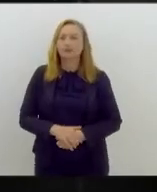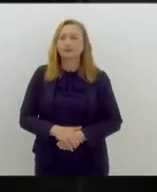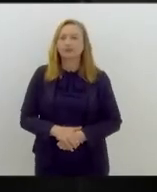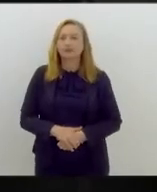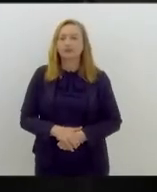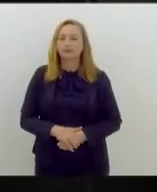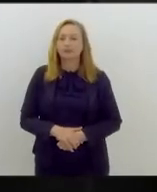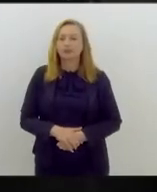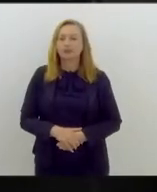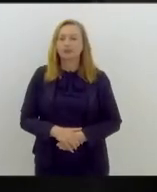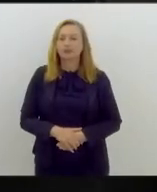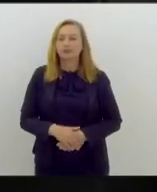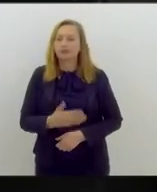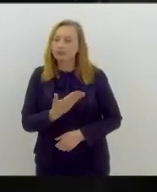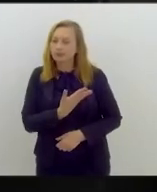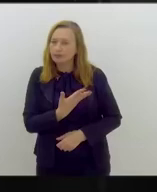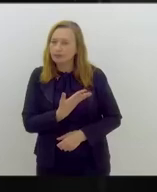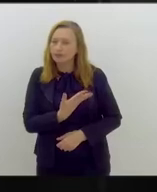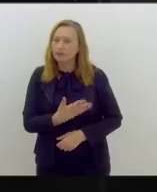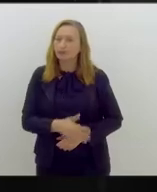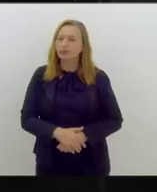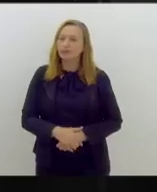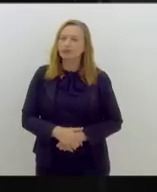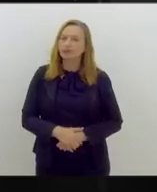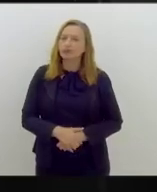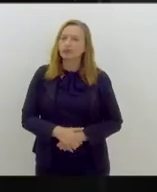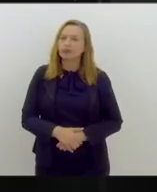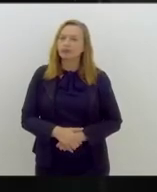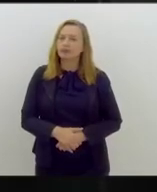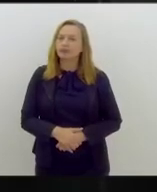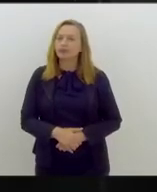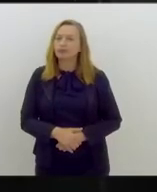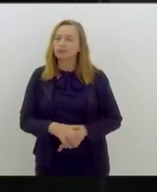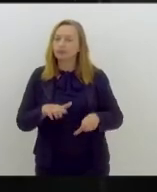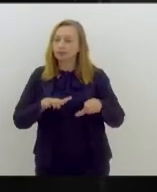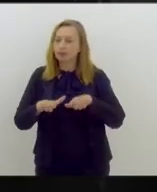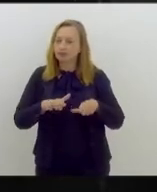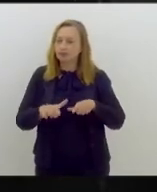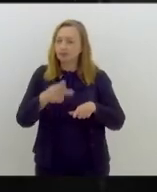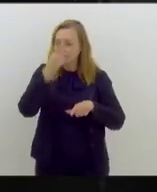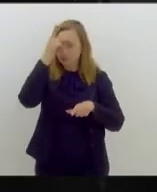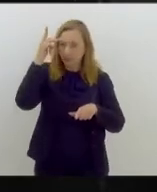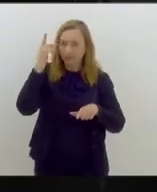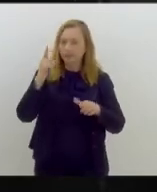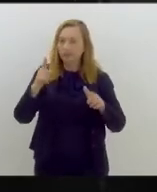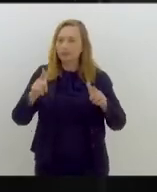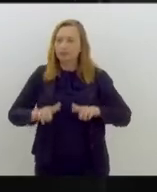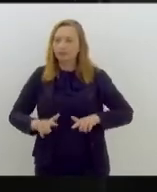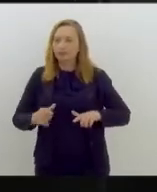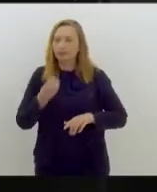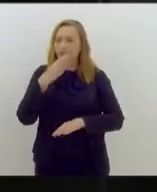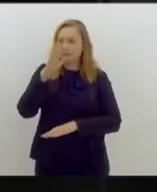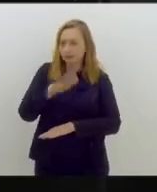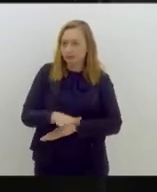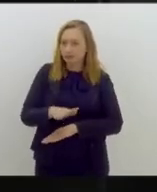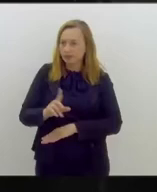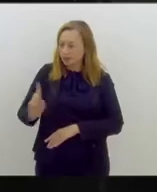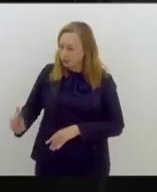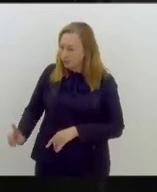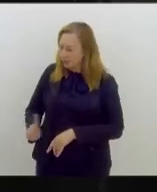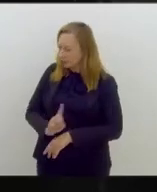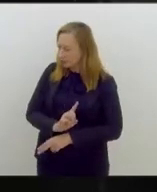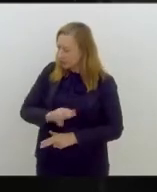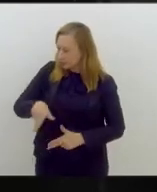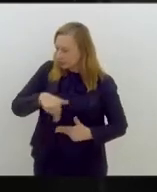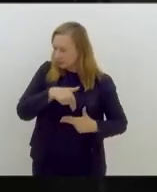aos colaboradores aos funcionários mais uma vez boa tarde hoje eu venho ocupar essa